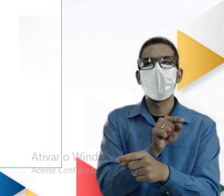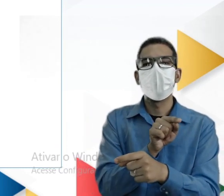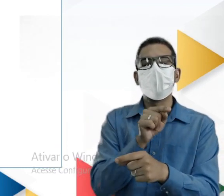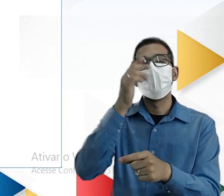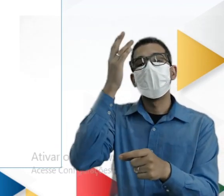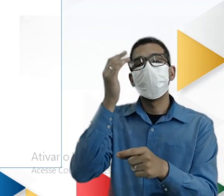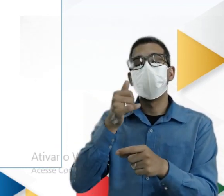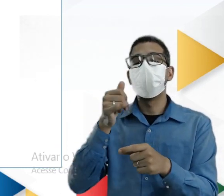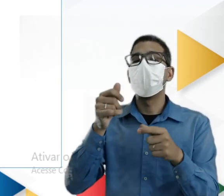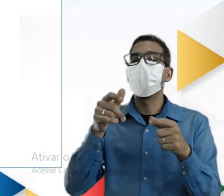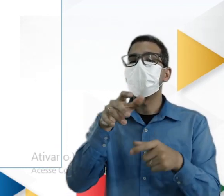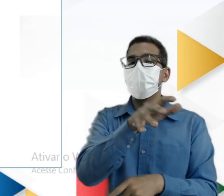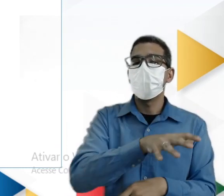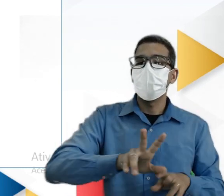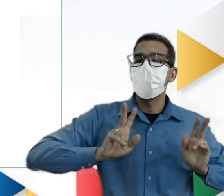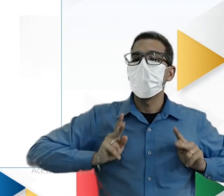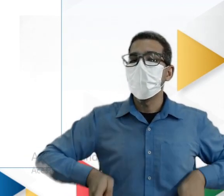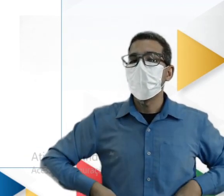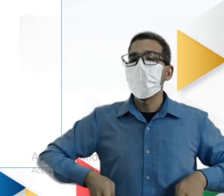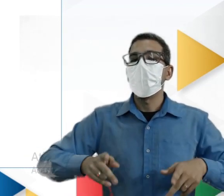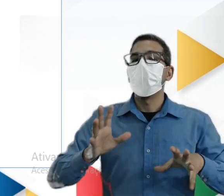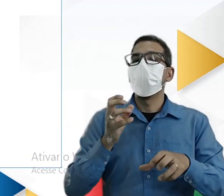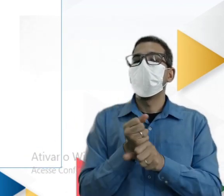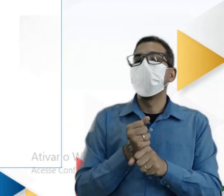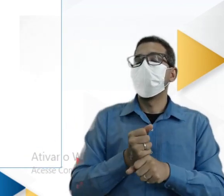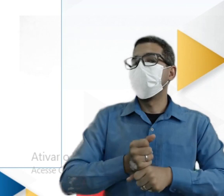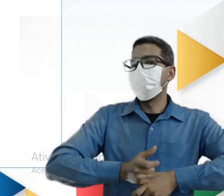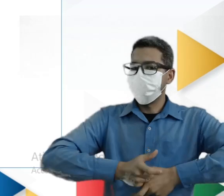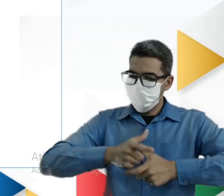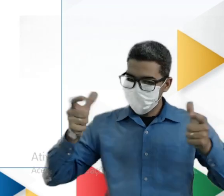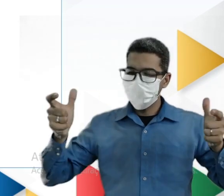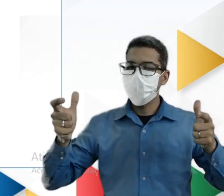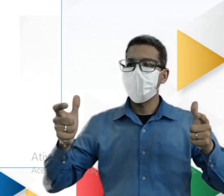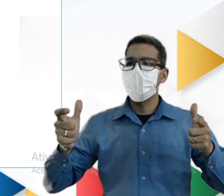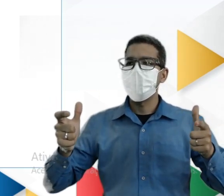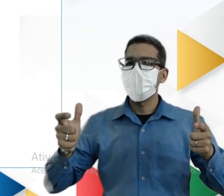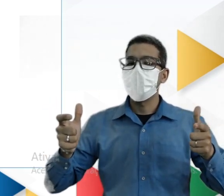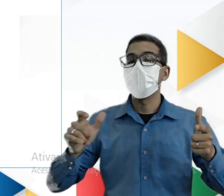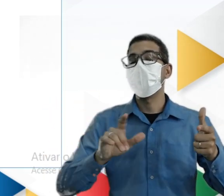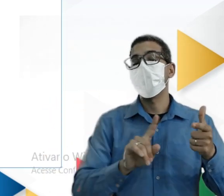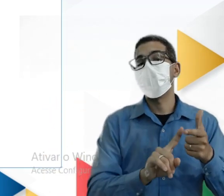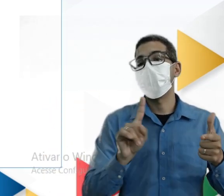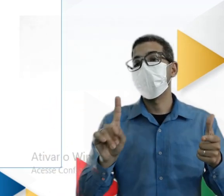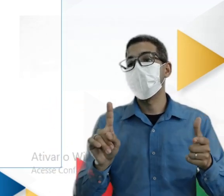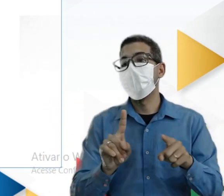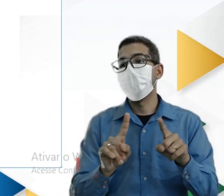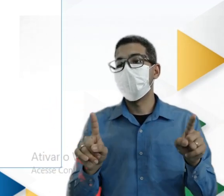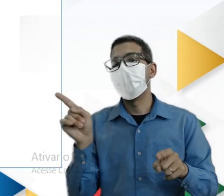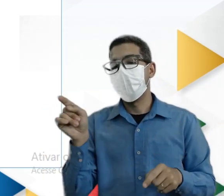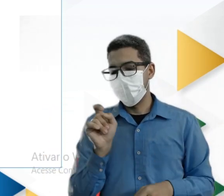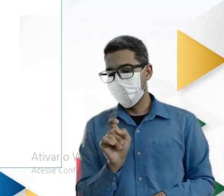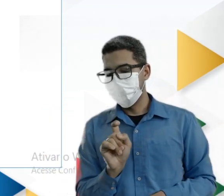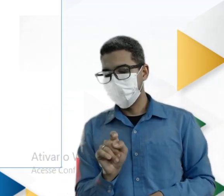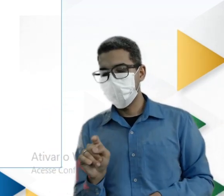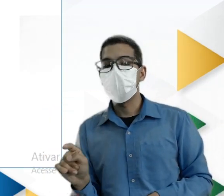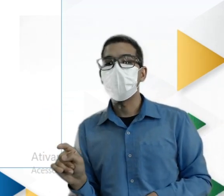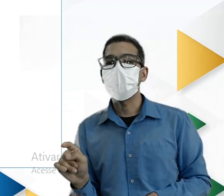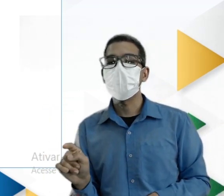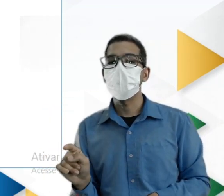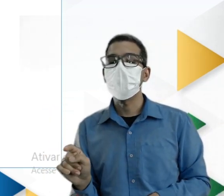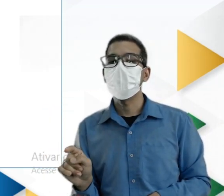estamos dizendo que a sua população total é grande. E ao dizer que esse local está